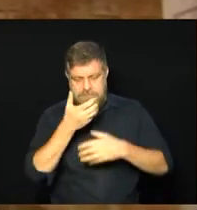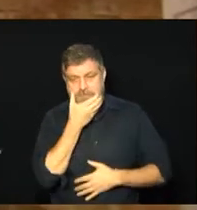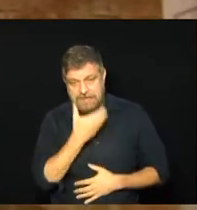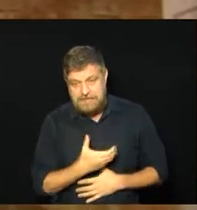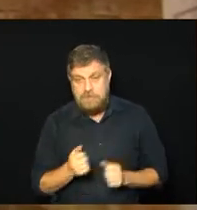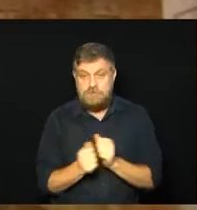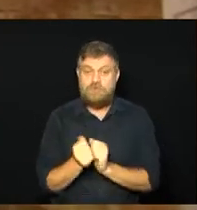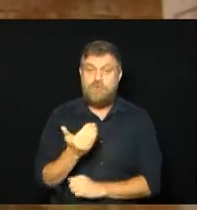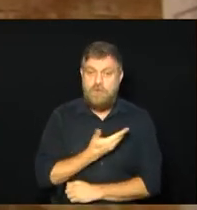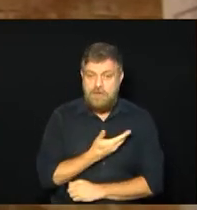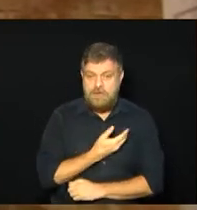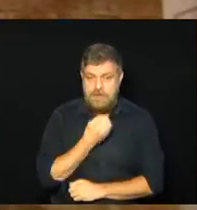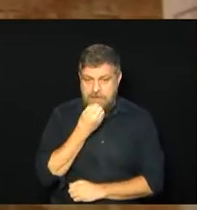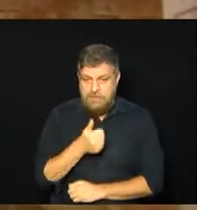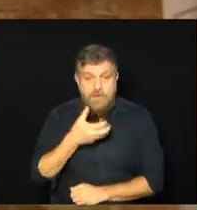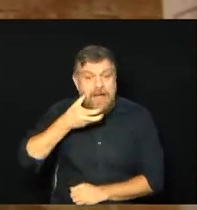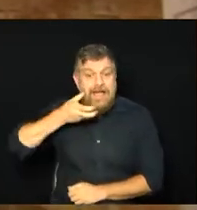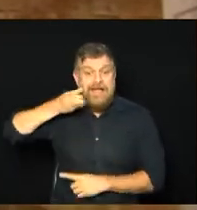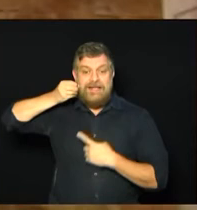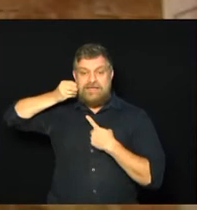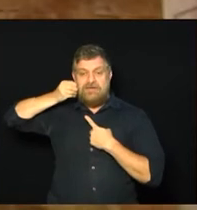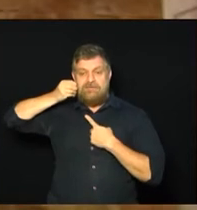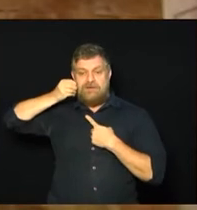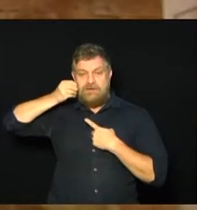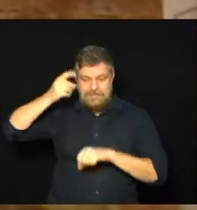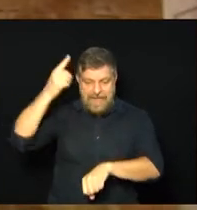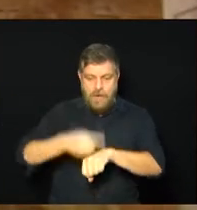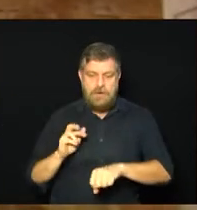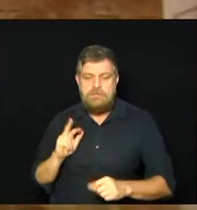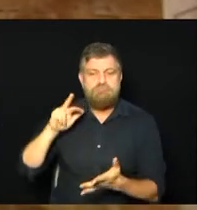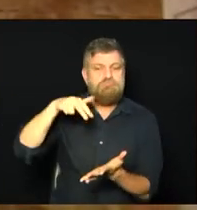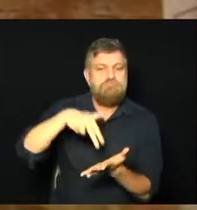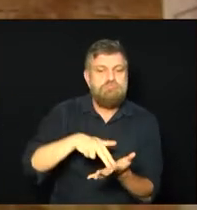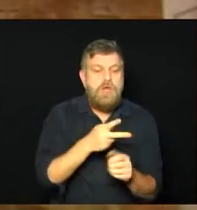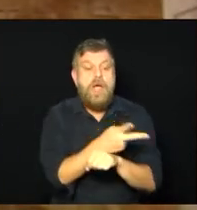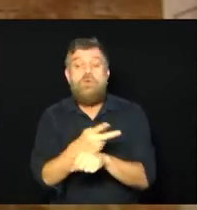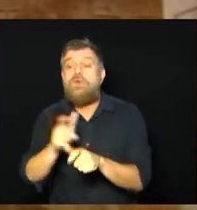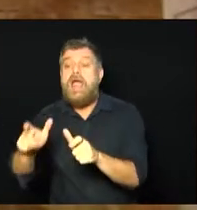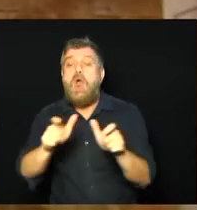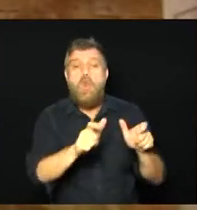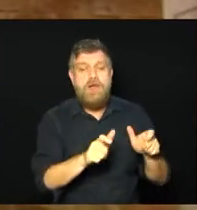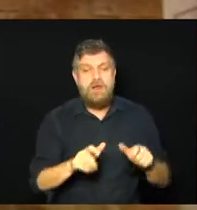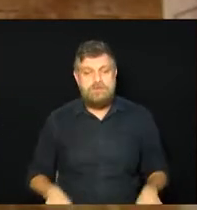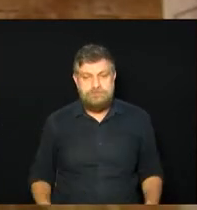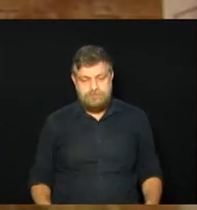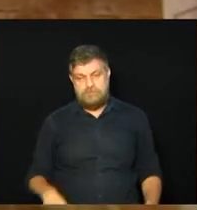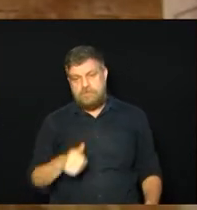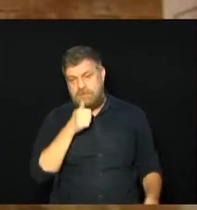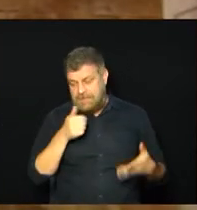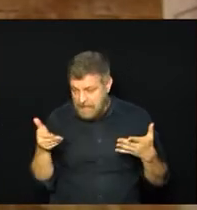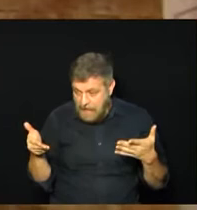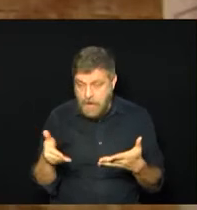os amigos, é bom fazer aquela reserva ou chegar no momento e ver se ainda tem espaço? Ainda mais